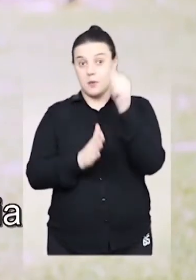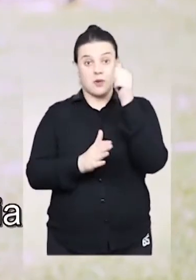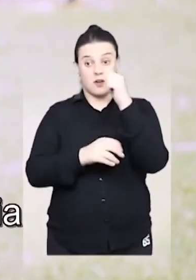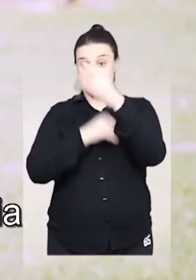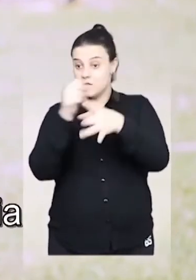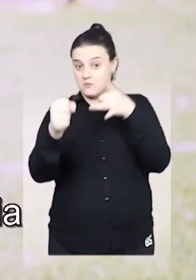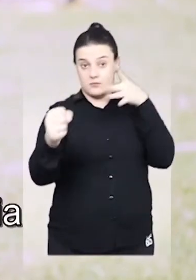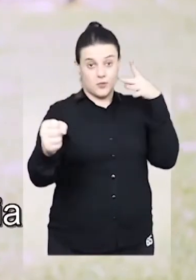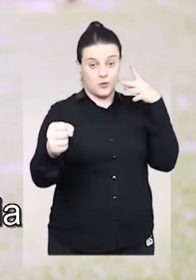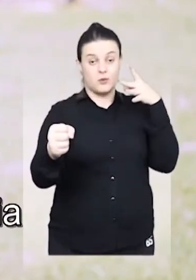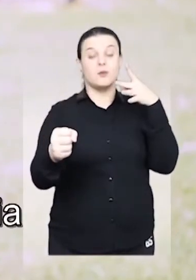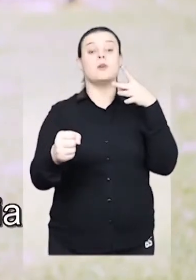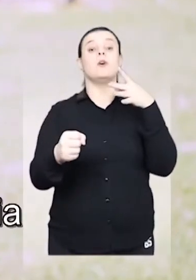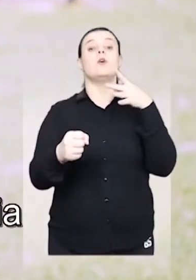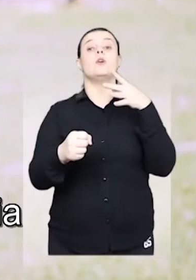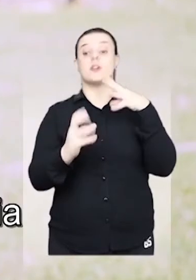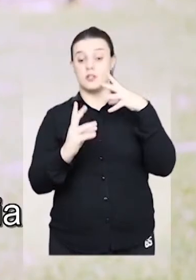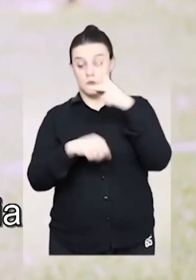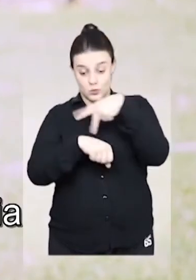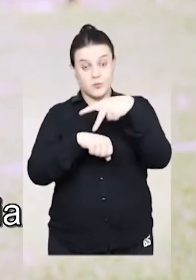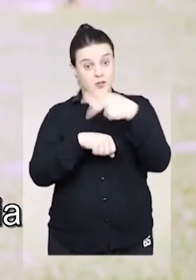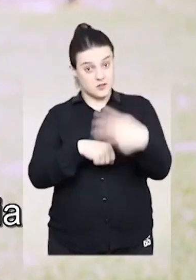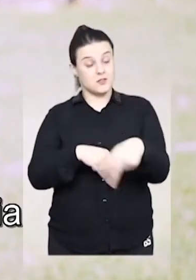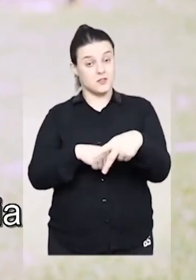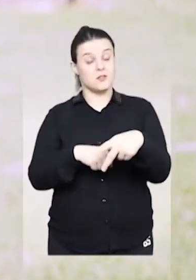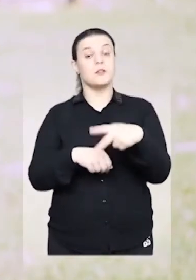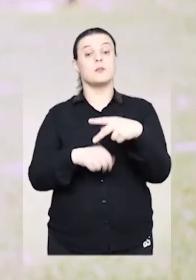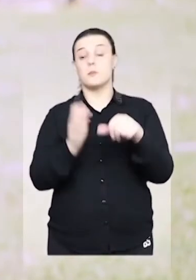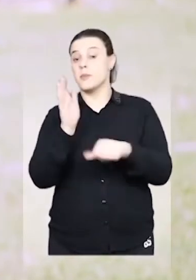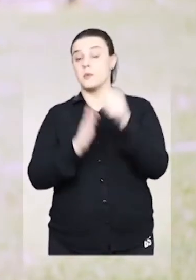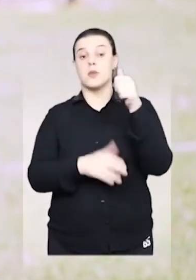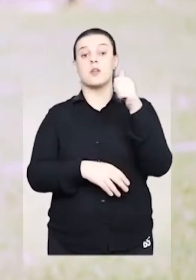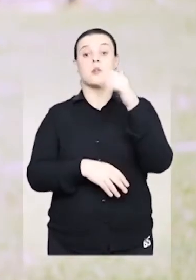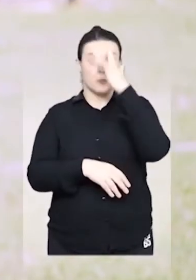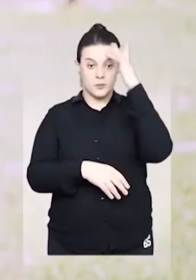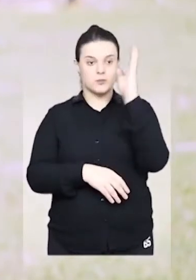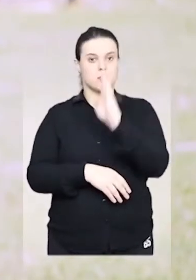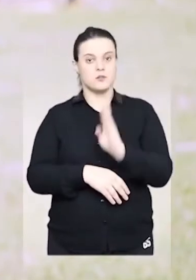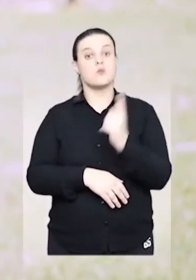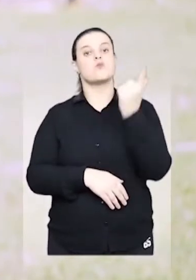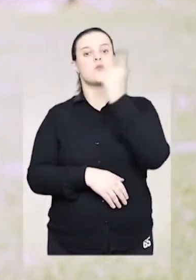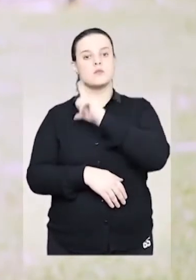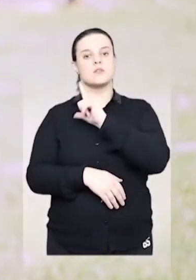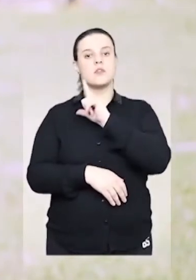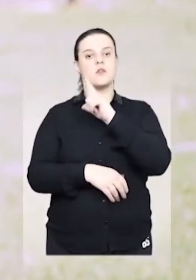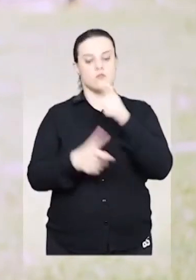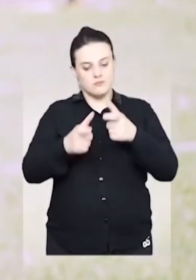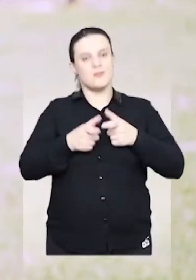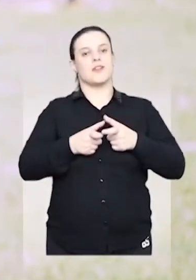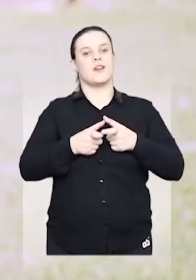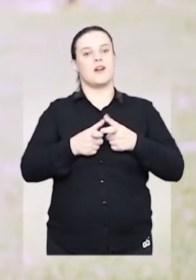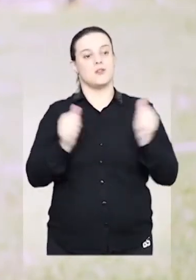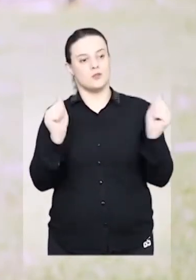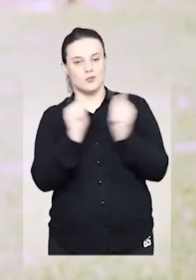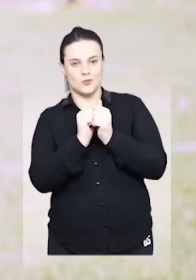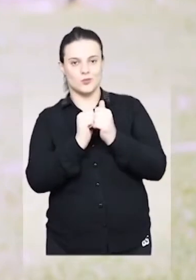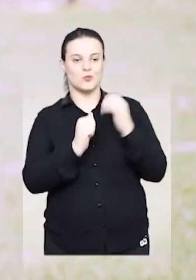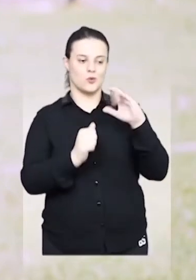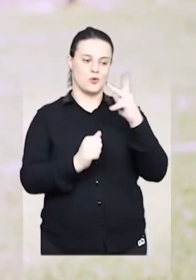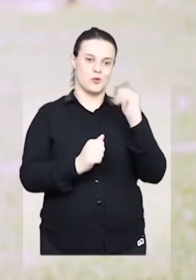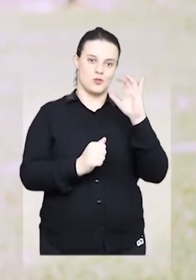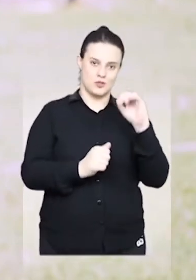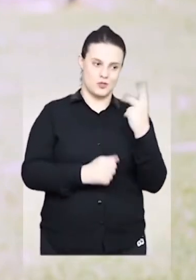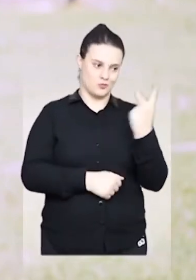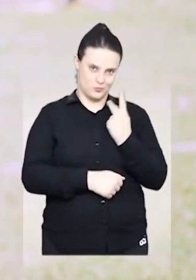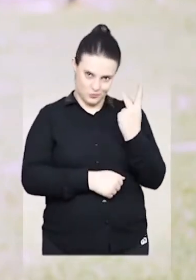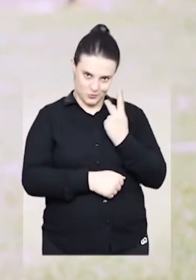do tiro com arco e do país também, brasileiros conseguiram subir ao pódio. Então, junto com o Chico,